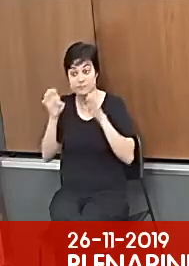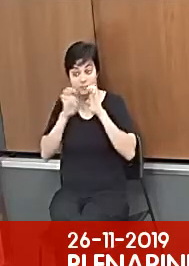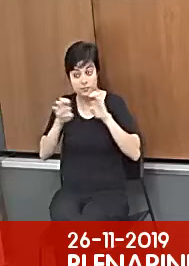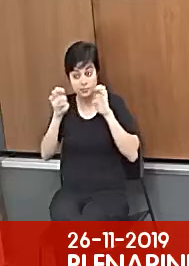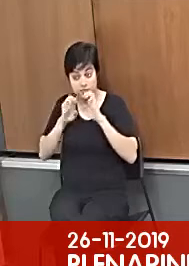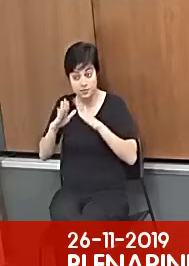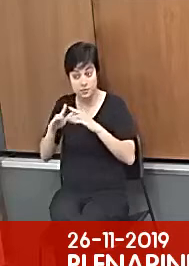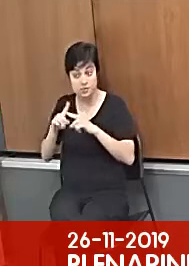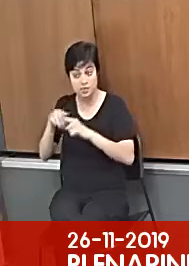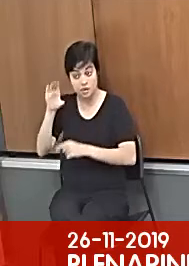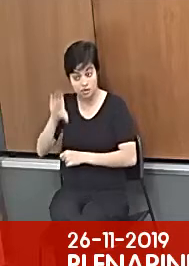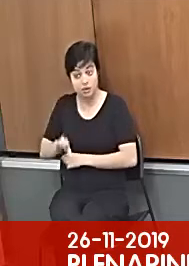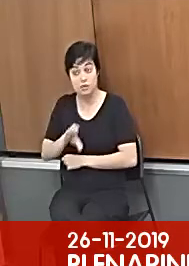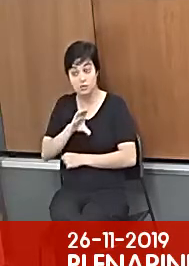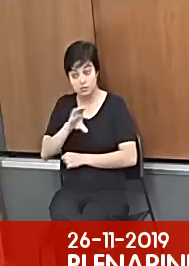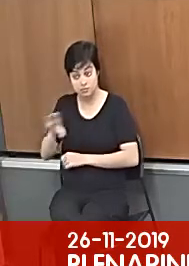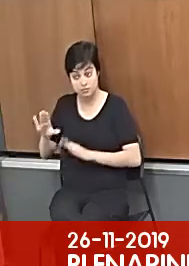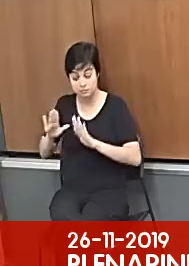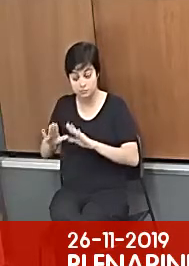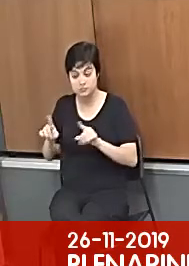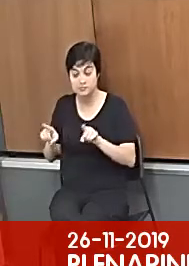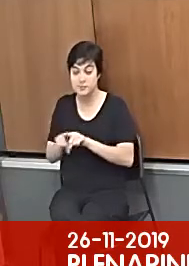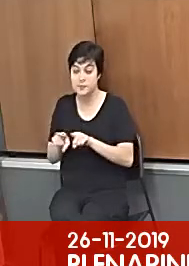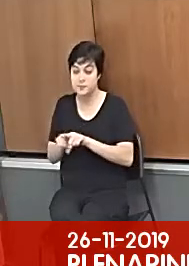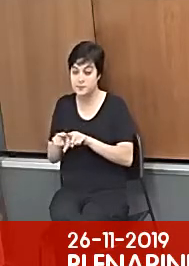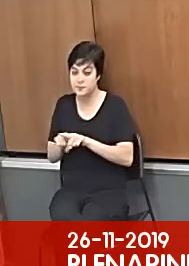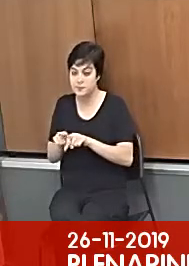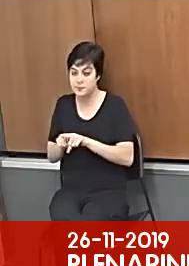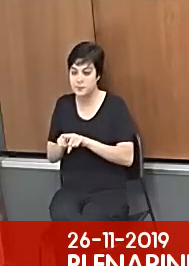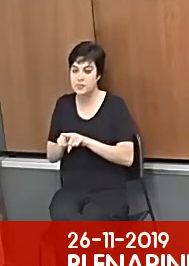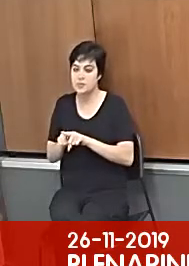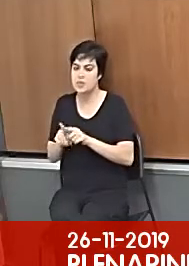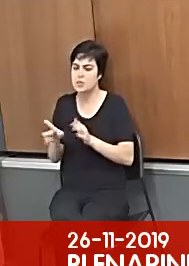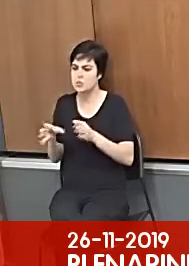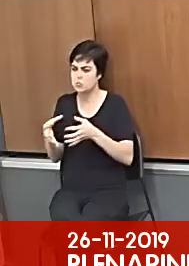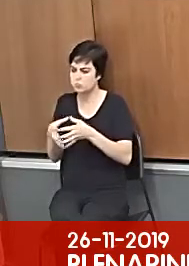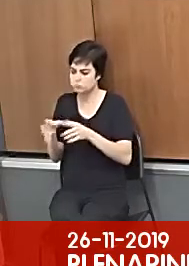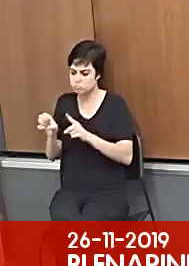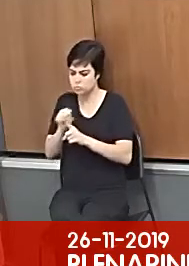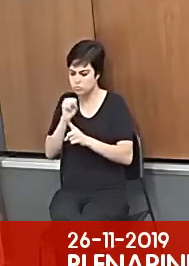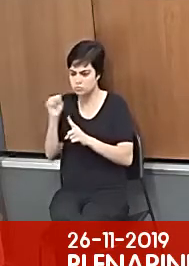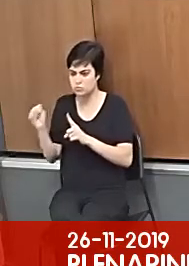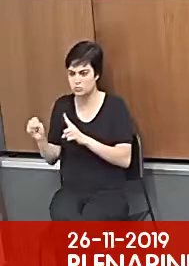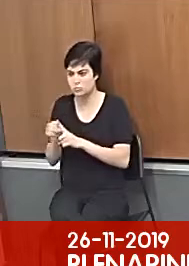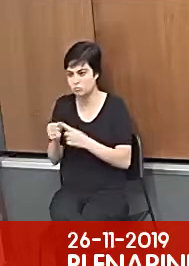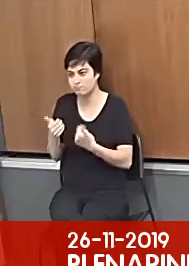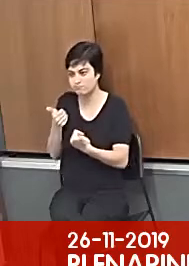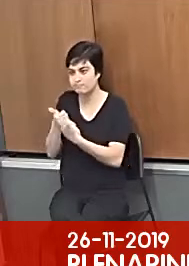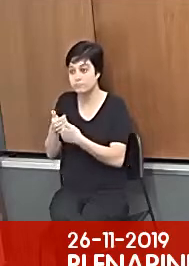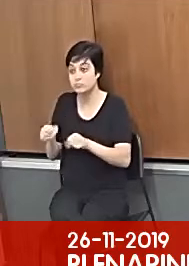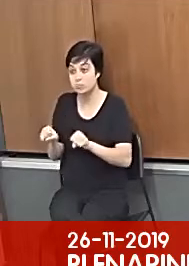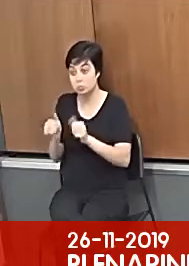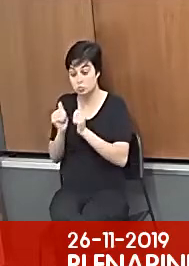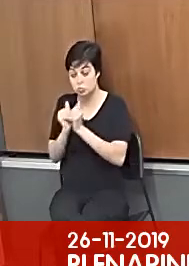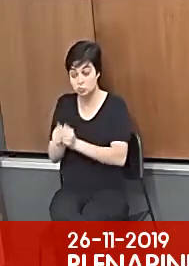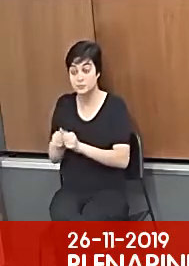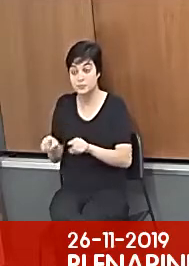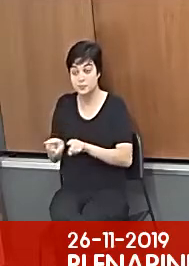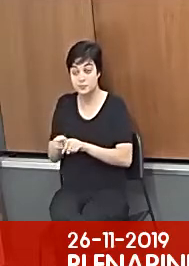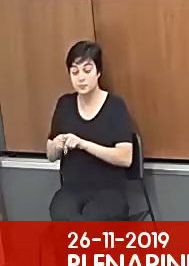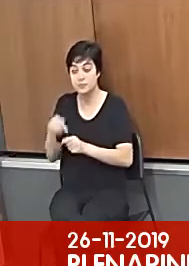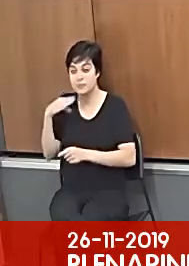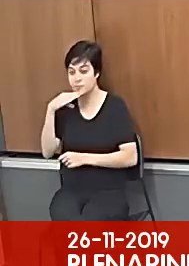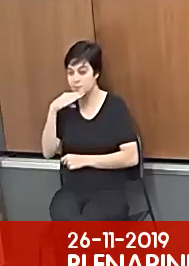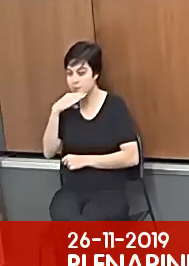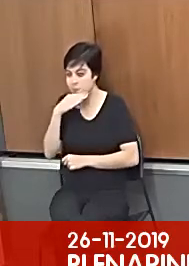Católica, mas também nos aproximando das dimensões sociais e inclusiva, percebendo a necessidade